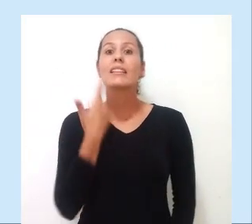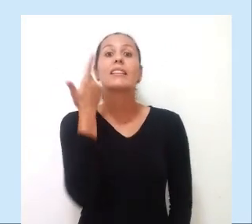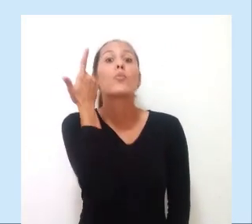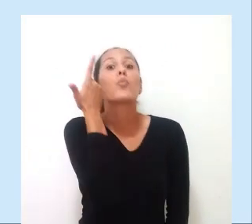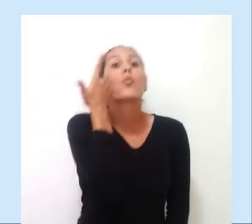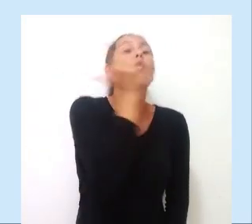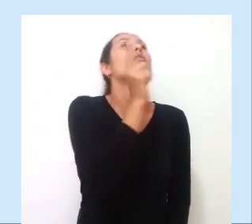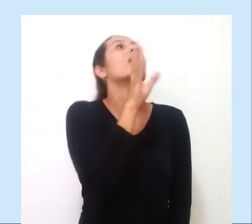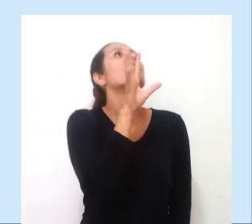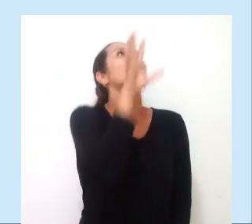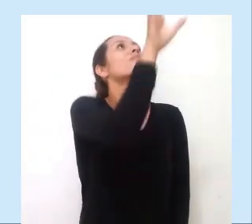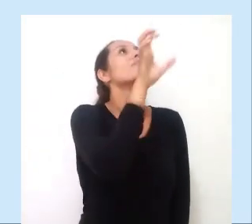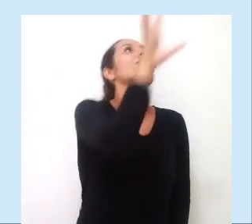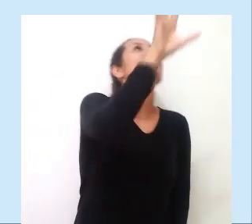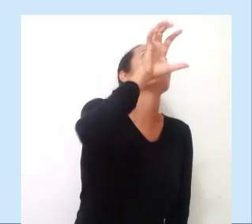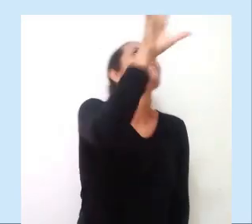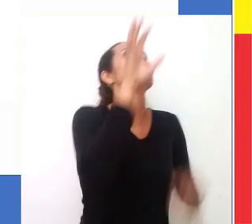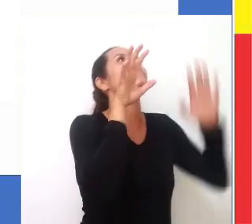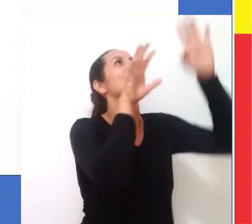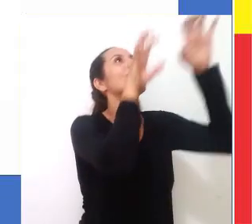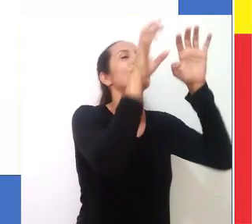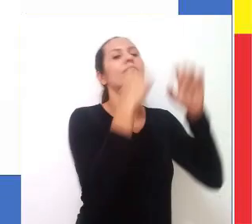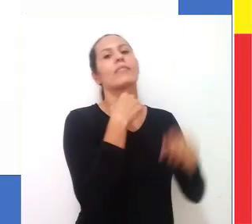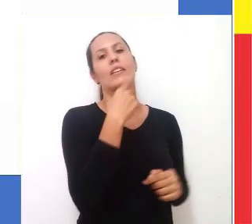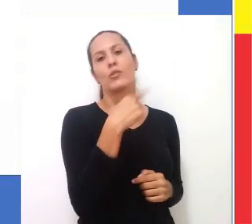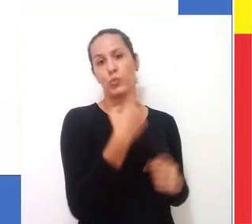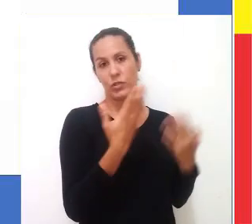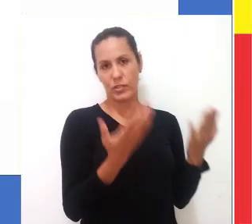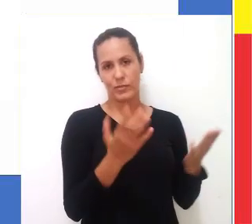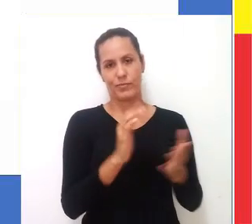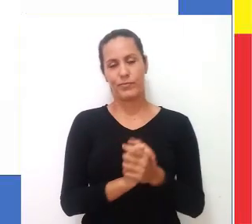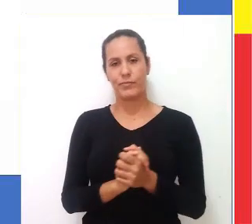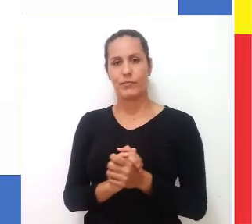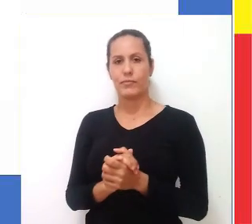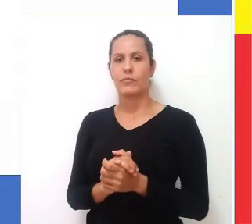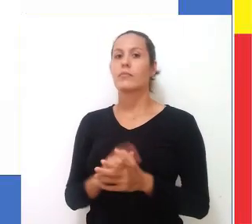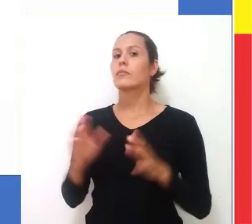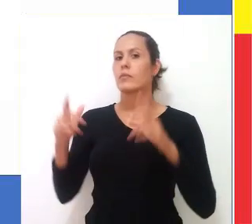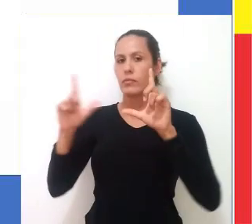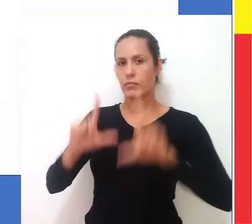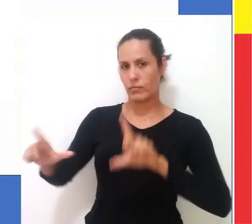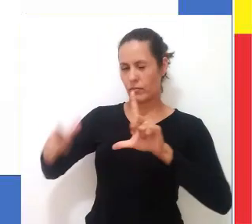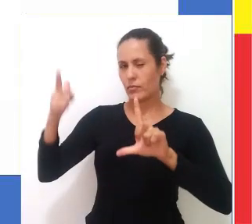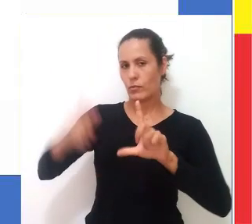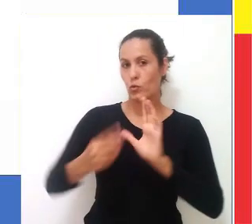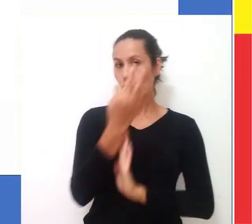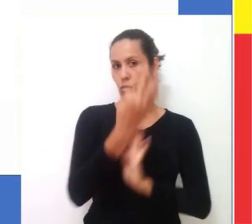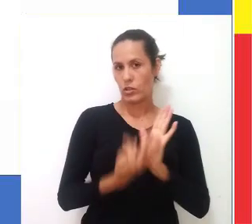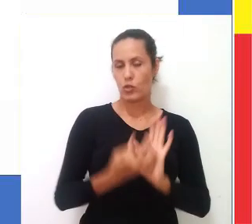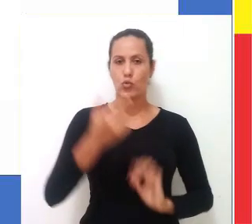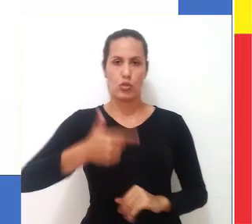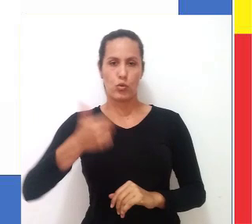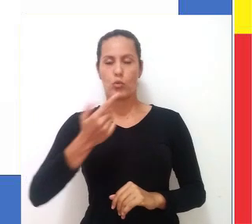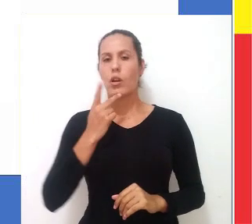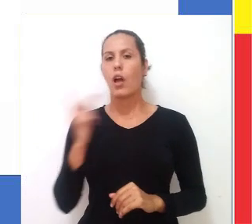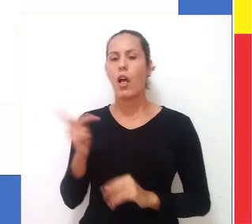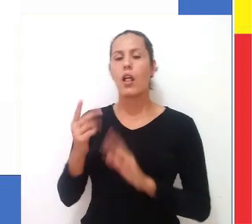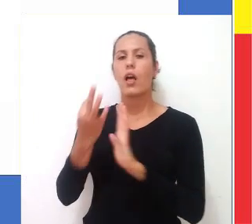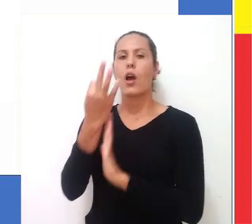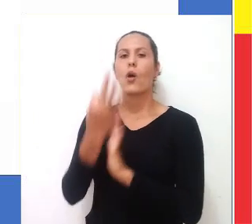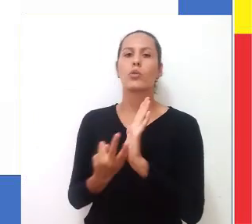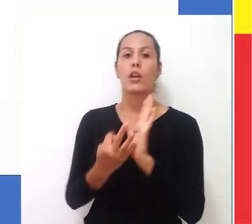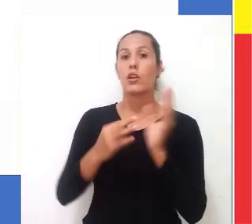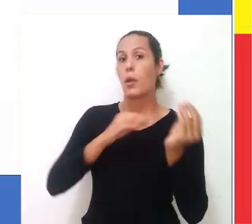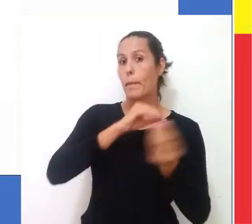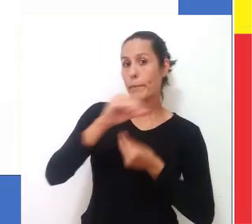não consegue alcançar essas uvas? Como vocês podem ver aí na tela, eu trouxe um segundo texto para vocês. Esse texto ele já engloba